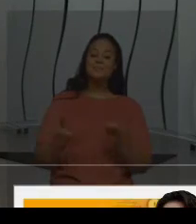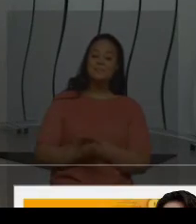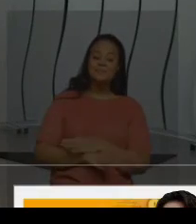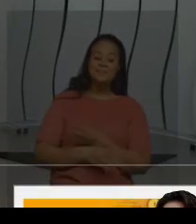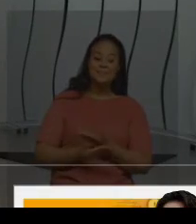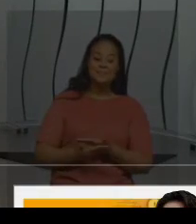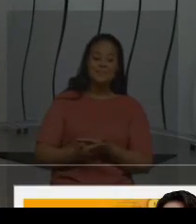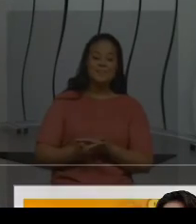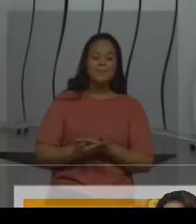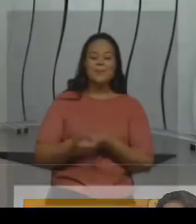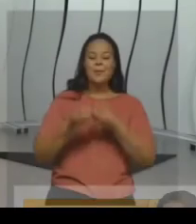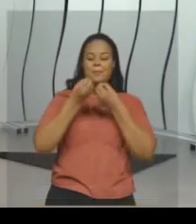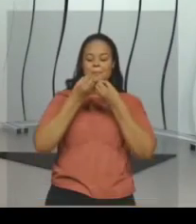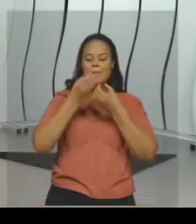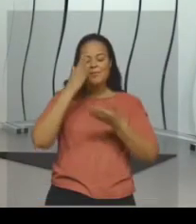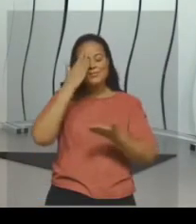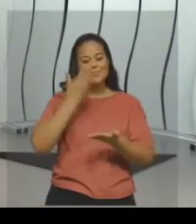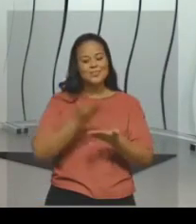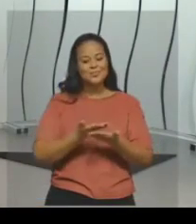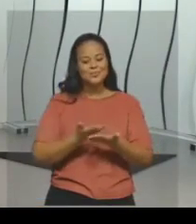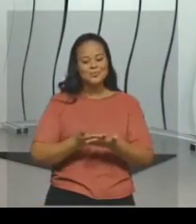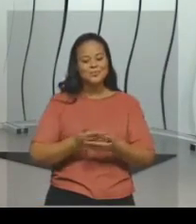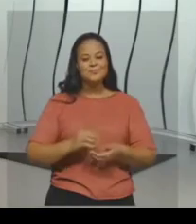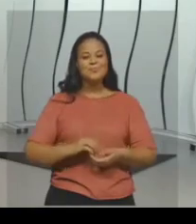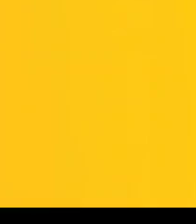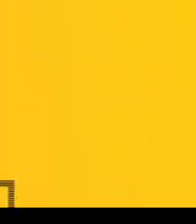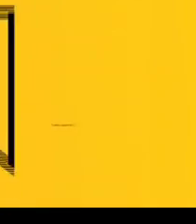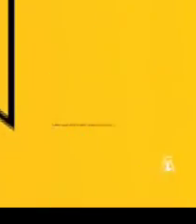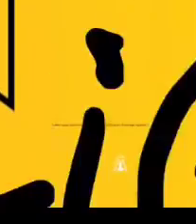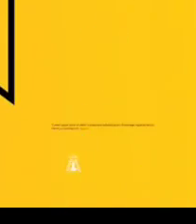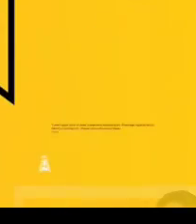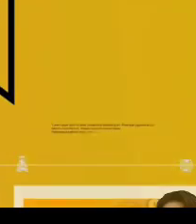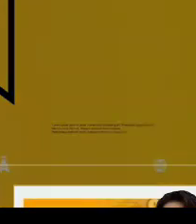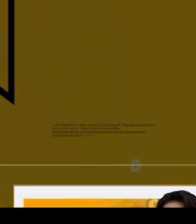No mais, bons estudos.